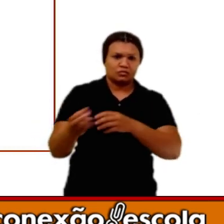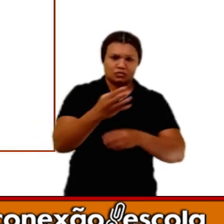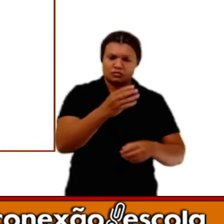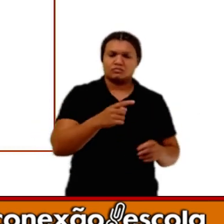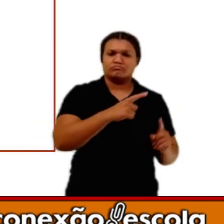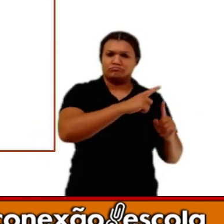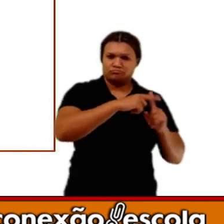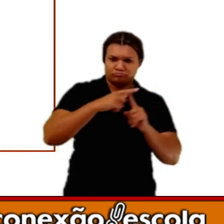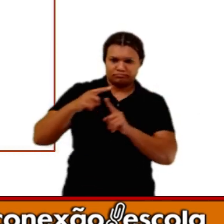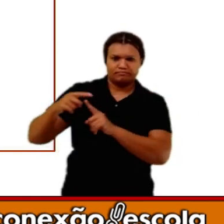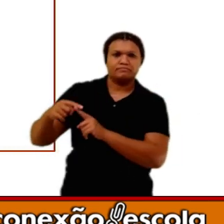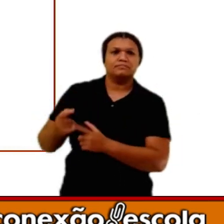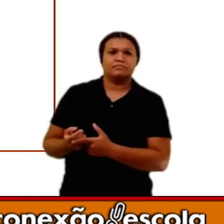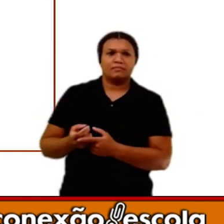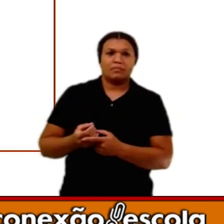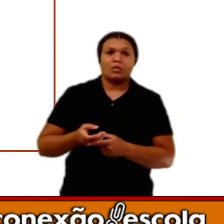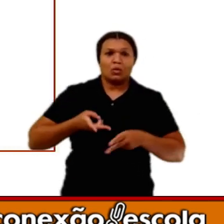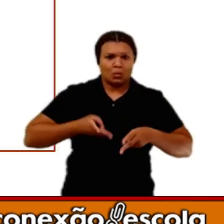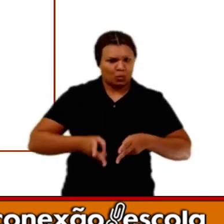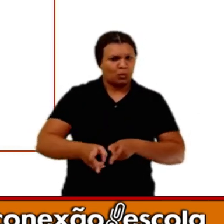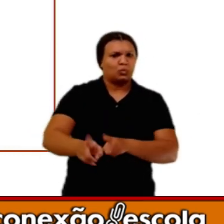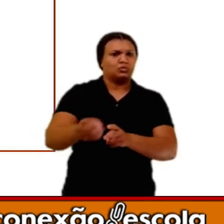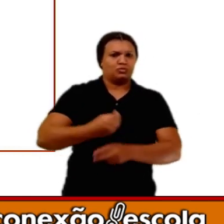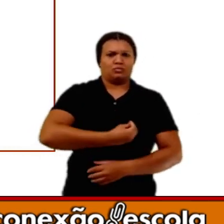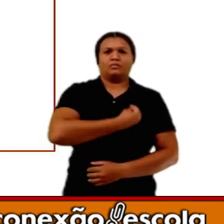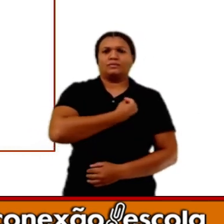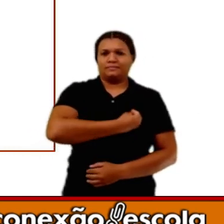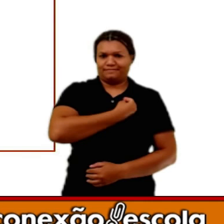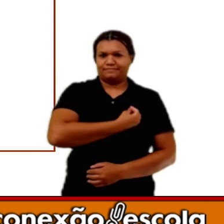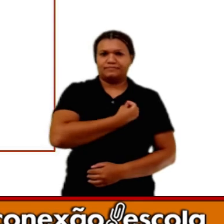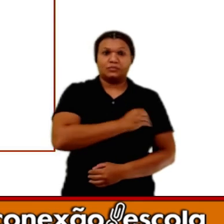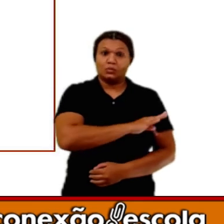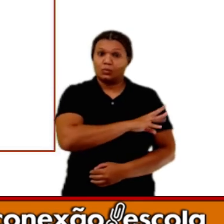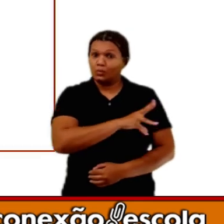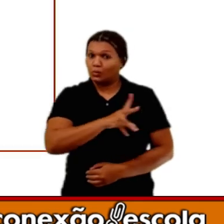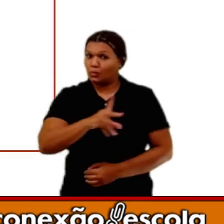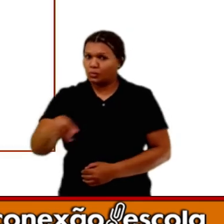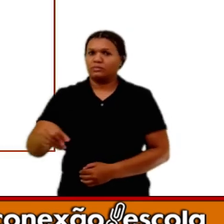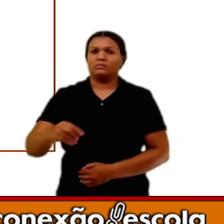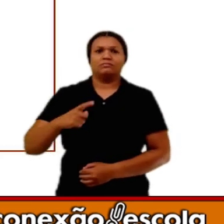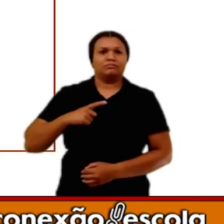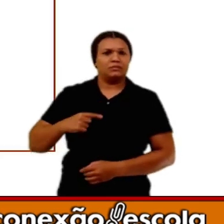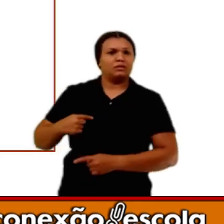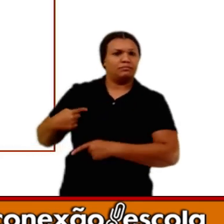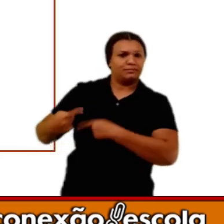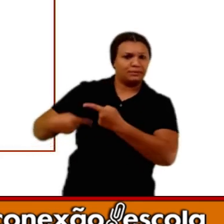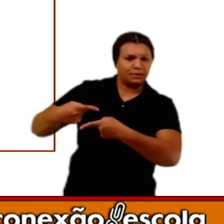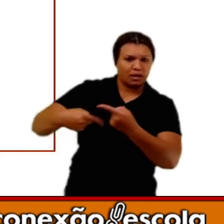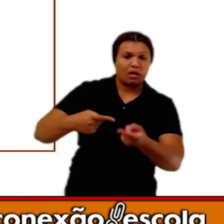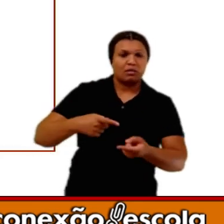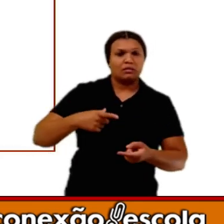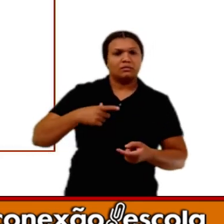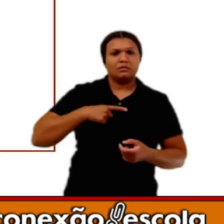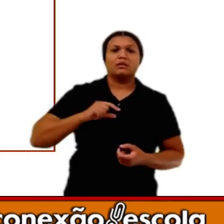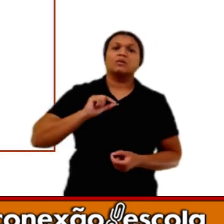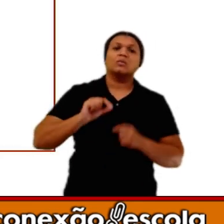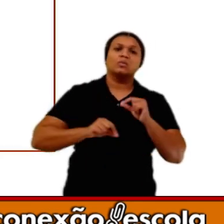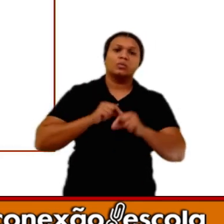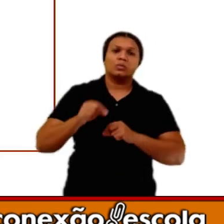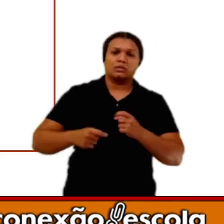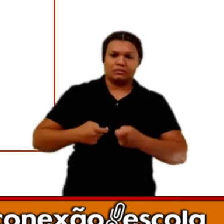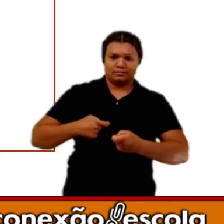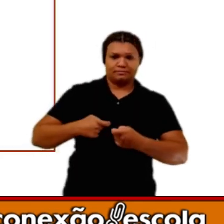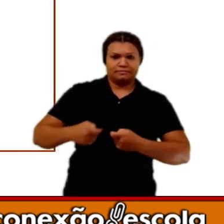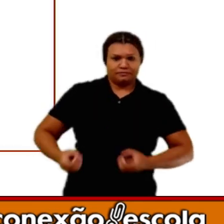a continuidade dessa espécie. E todos os seres vivos se reproduzem. Quando é com gametas, nós chamamos de